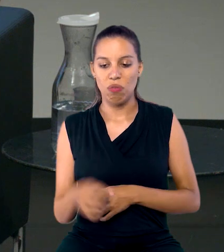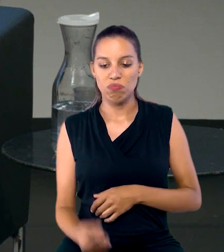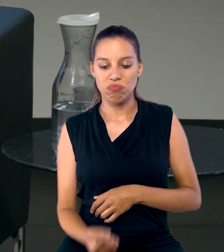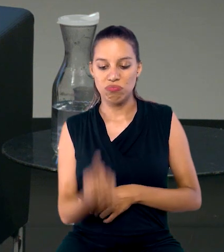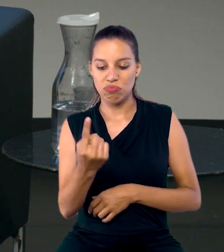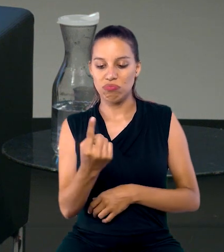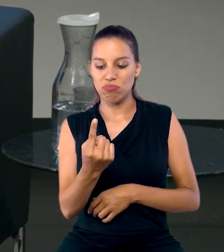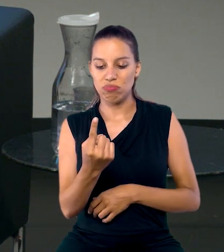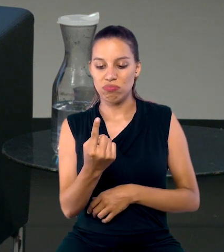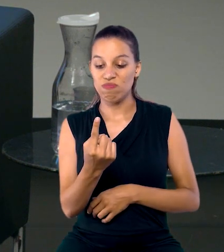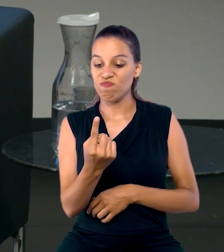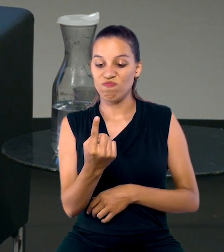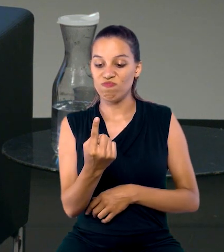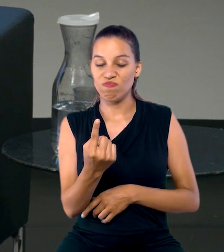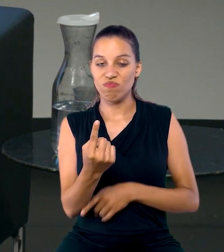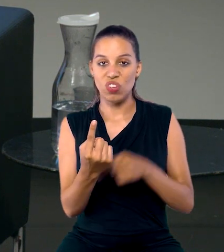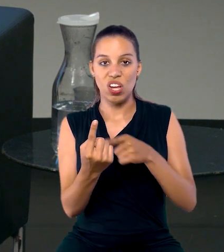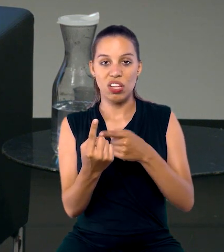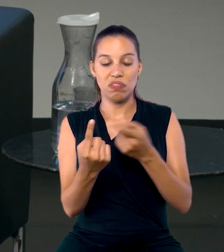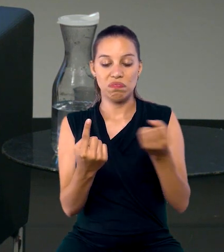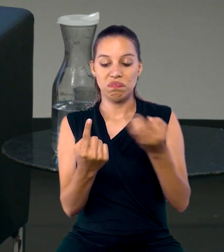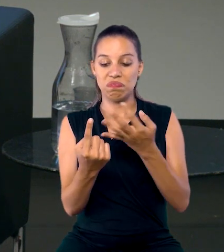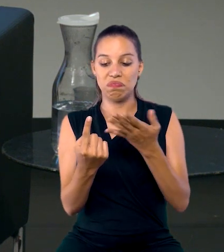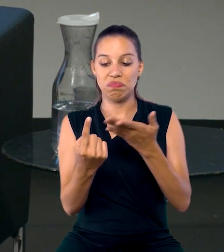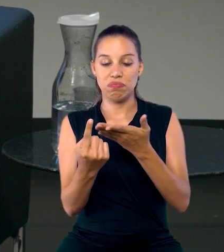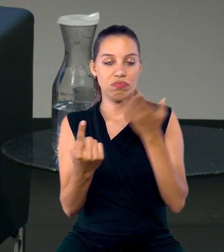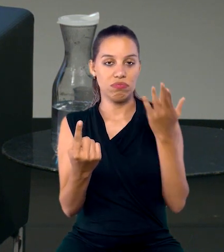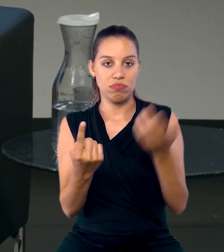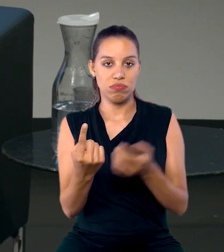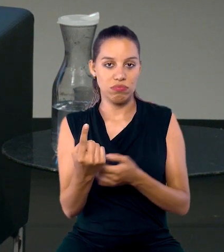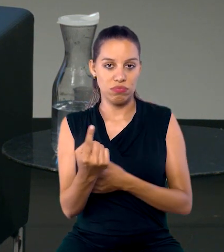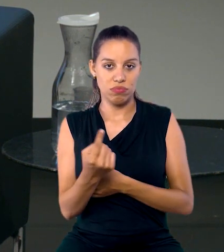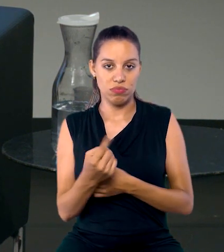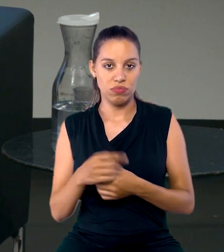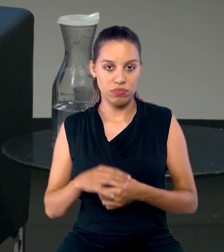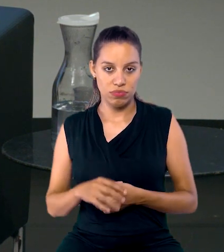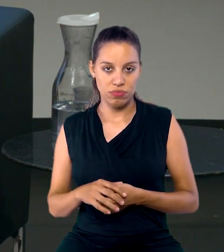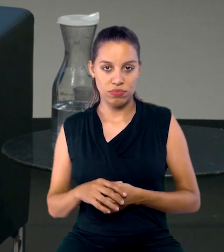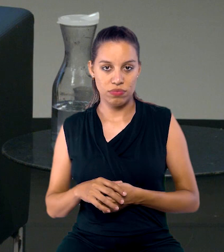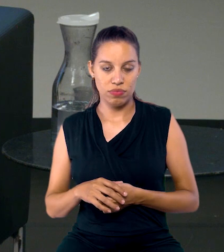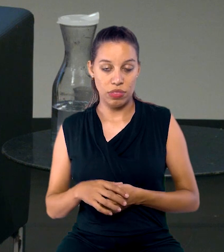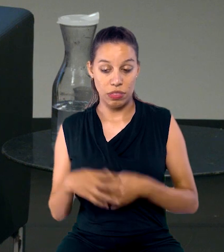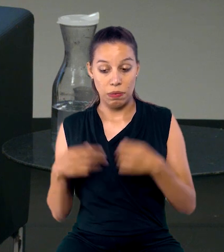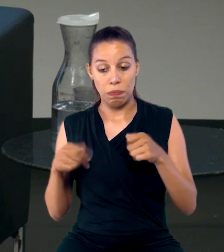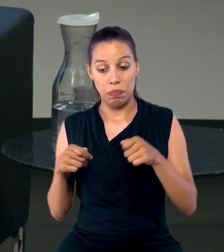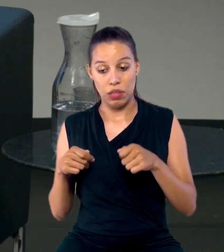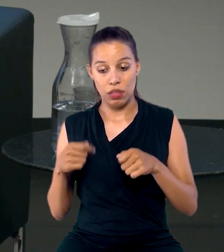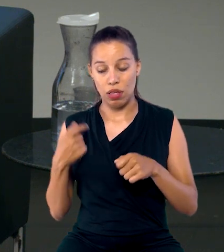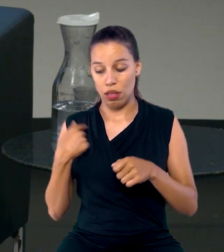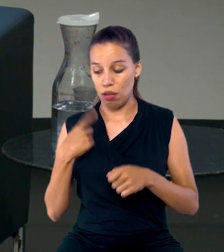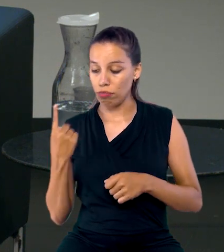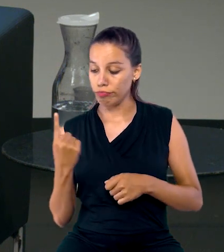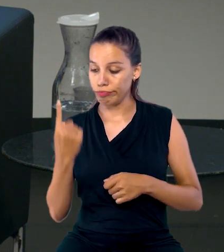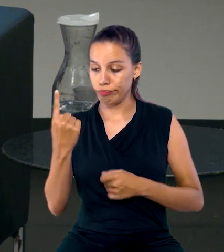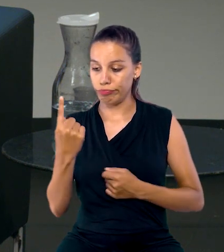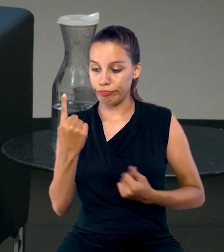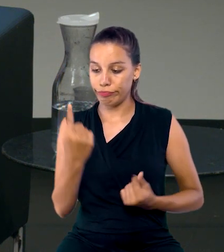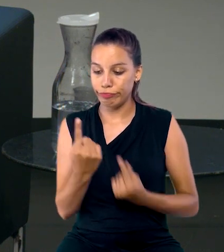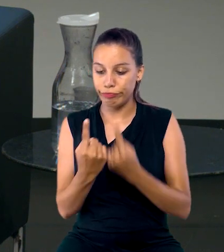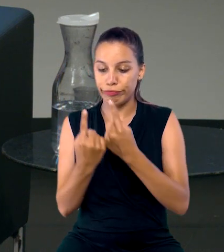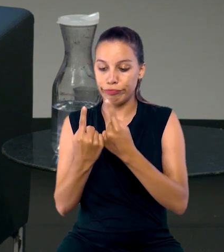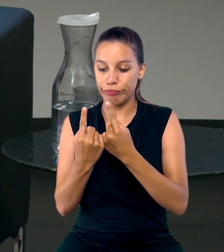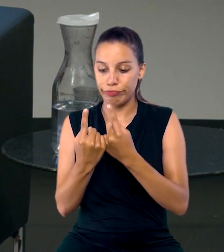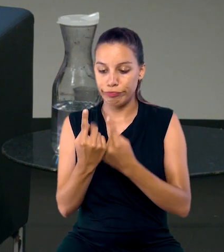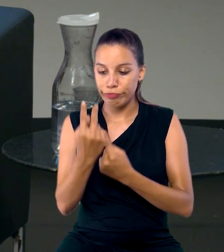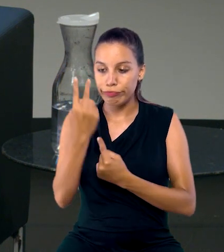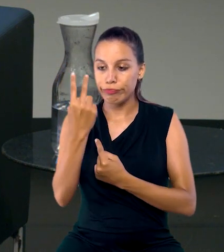um, não conta. Ele não conta de várias maneiras. Né? Precisa ser eu mais um,